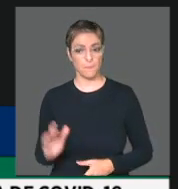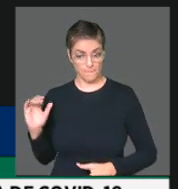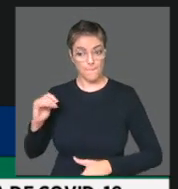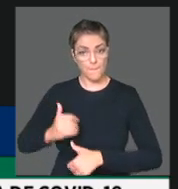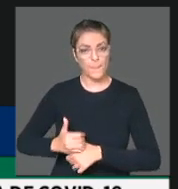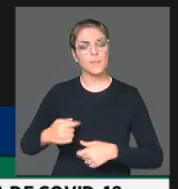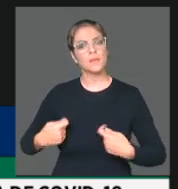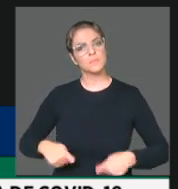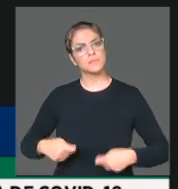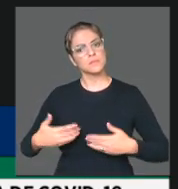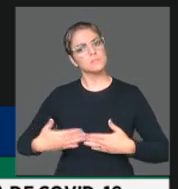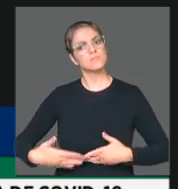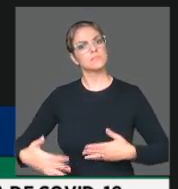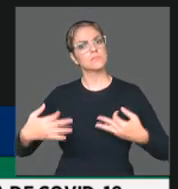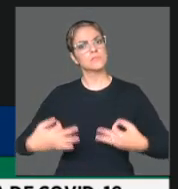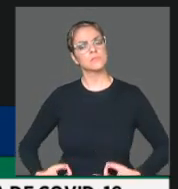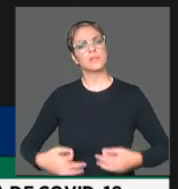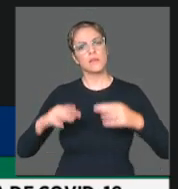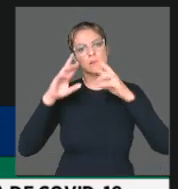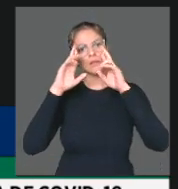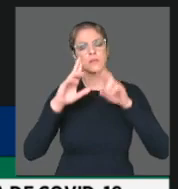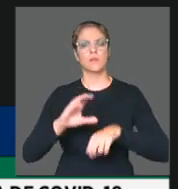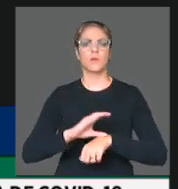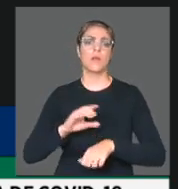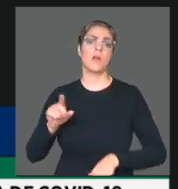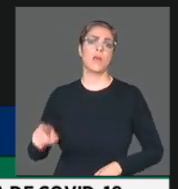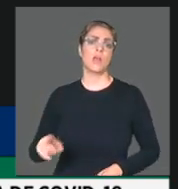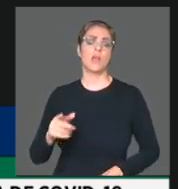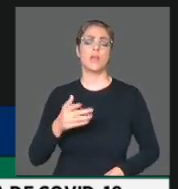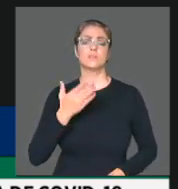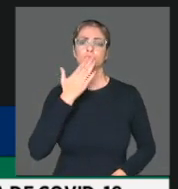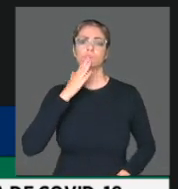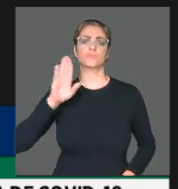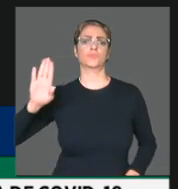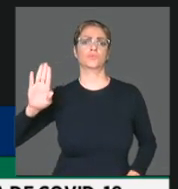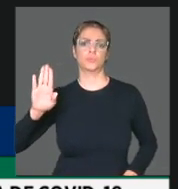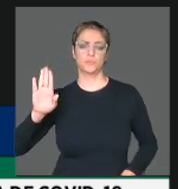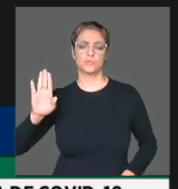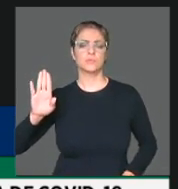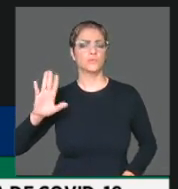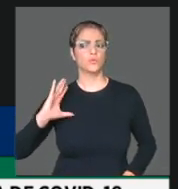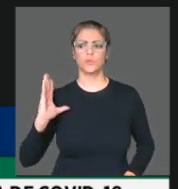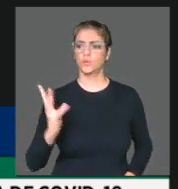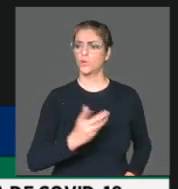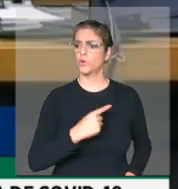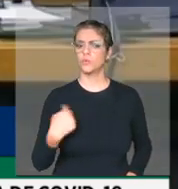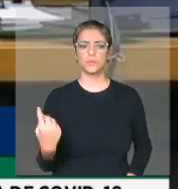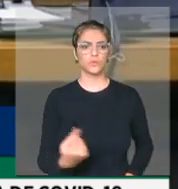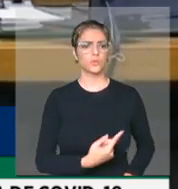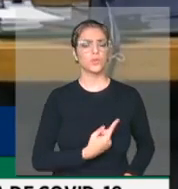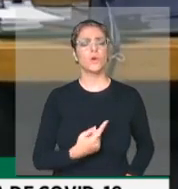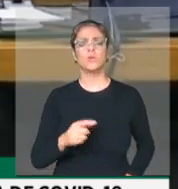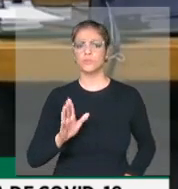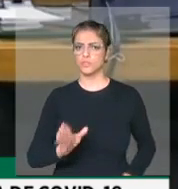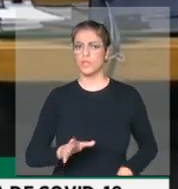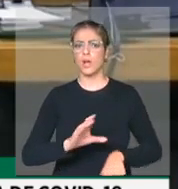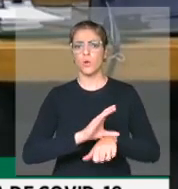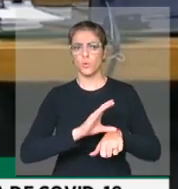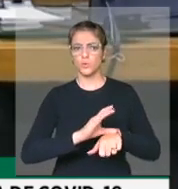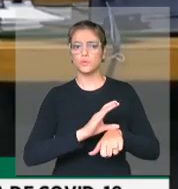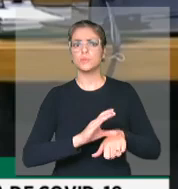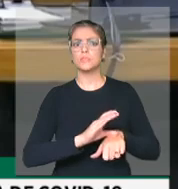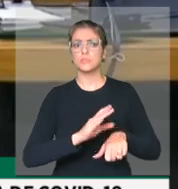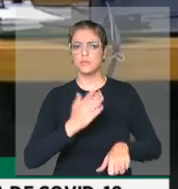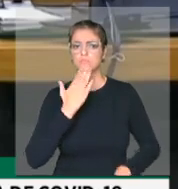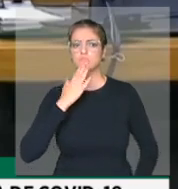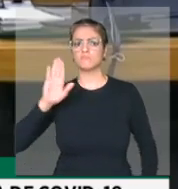a Constituição. Ele jura uma Constituição. Todos nós juramos uma Constituição. Se um deputado jura a Constituição